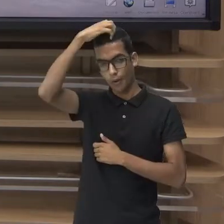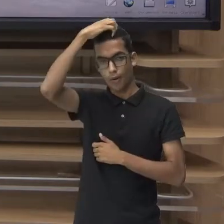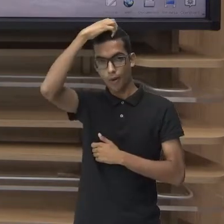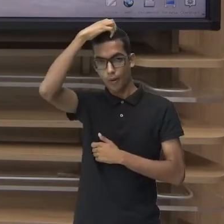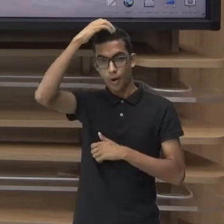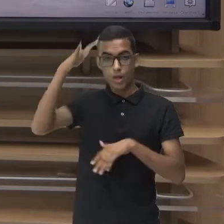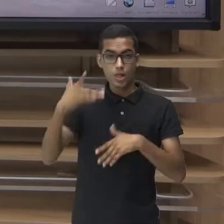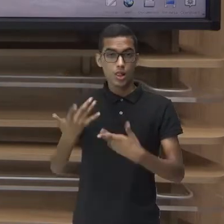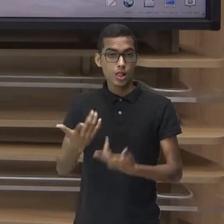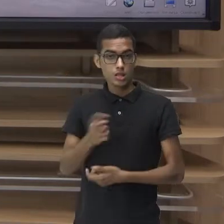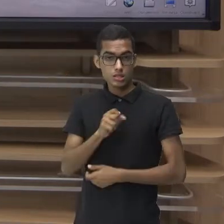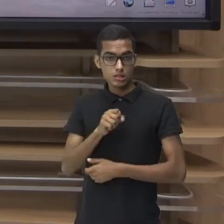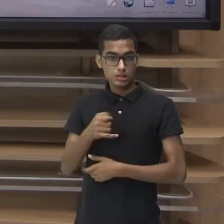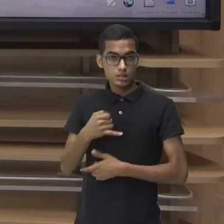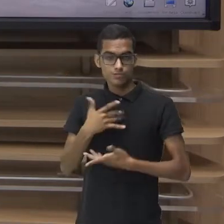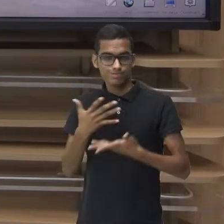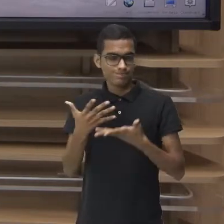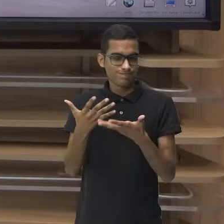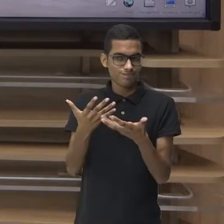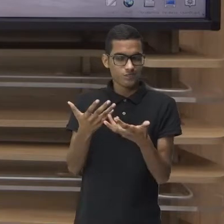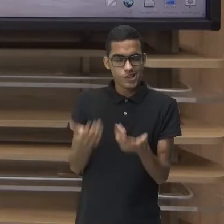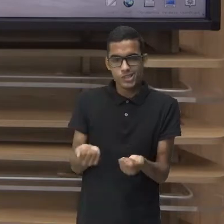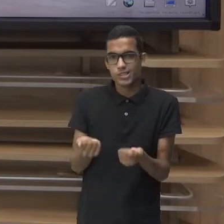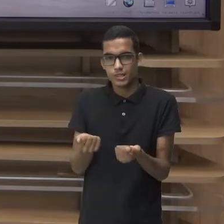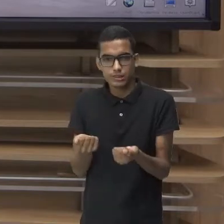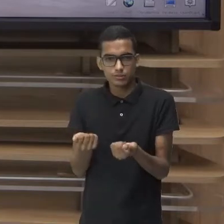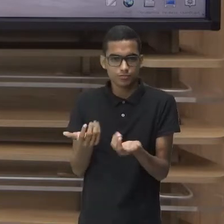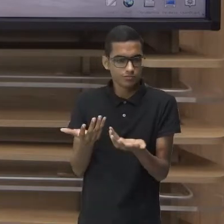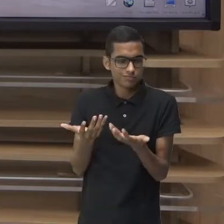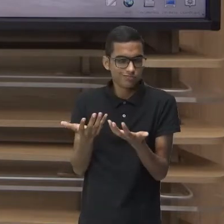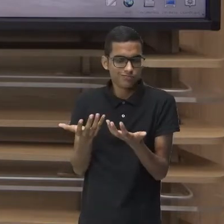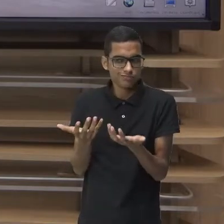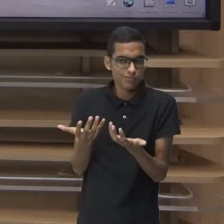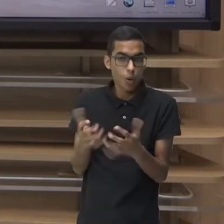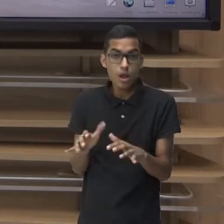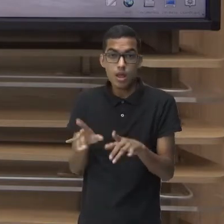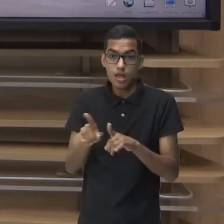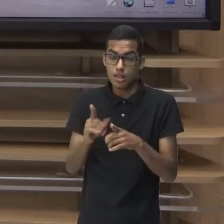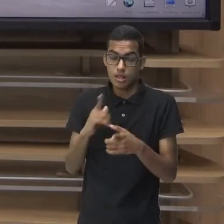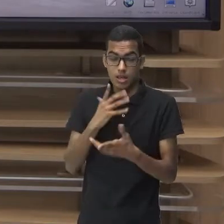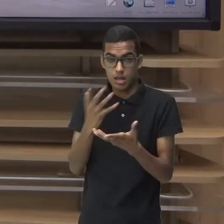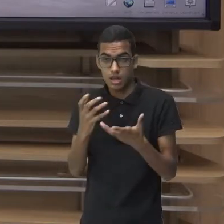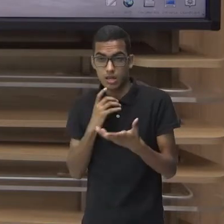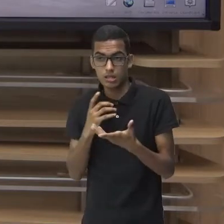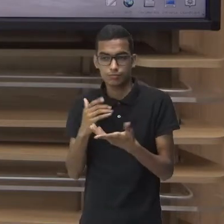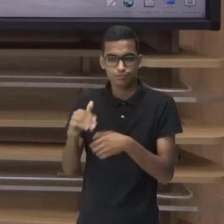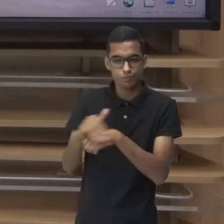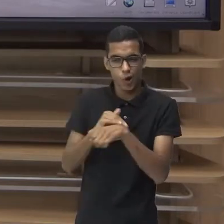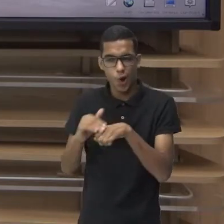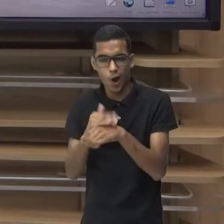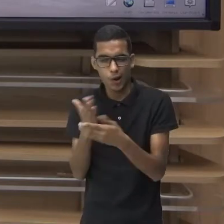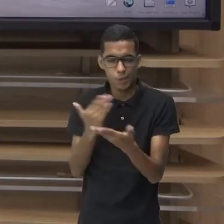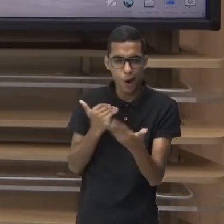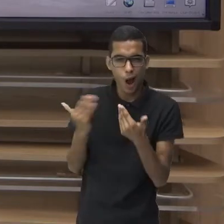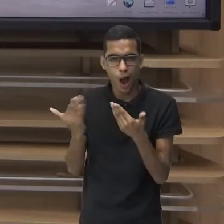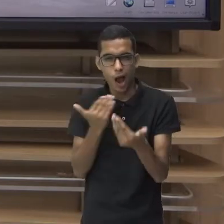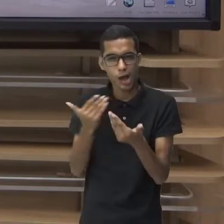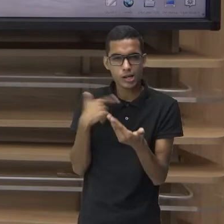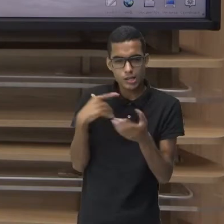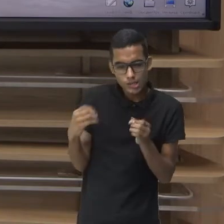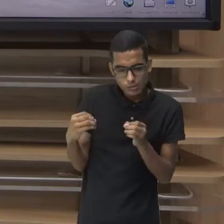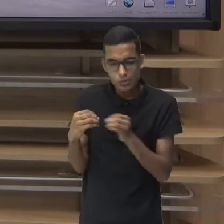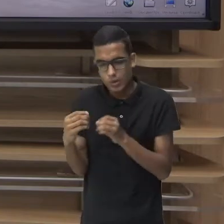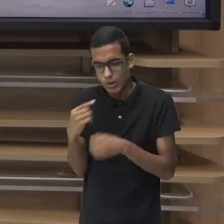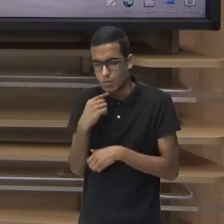isso não iria ser tão bem aceito por ele. Ele iria tentar se articular, vai buscar ali uma aproximação com a